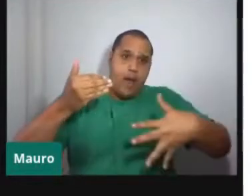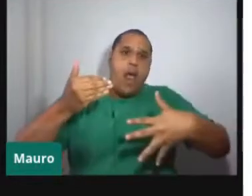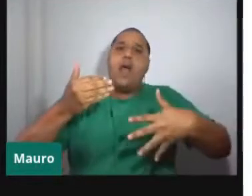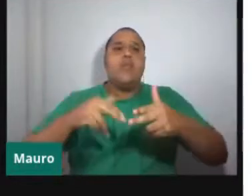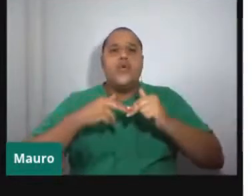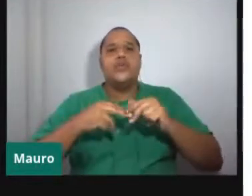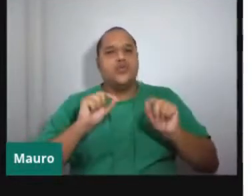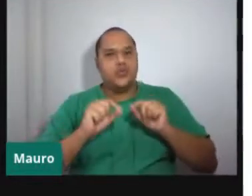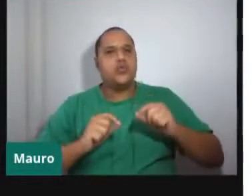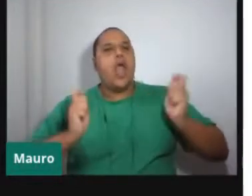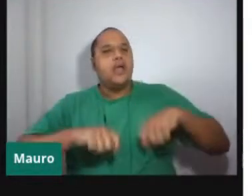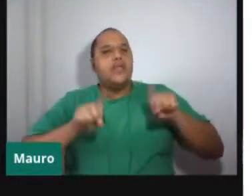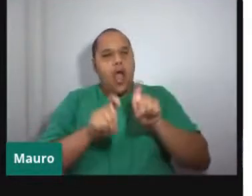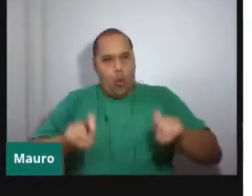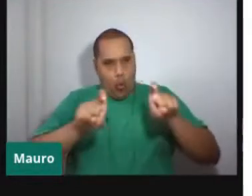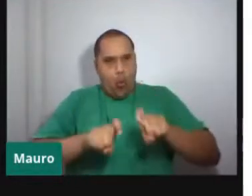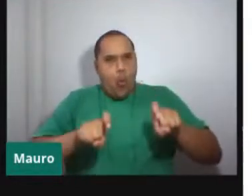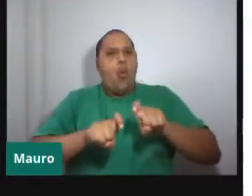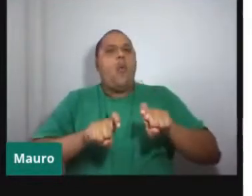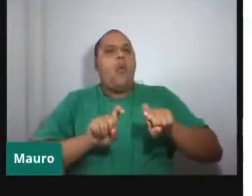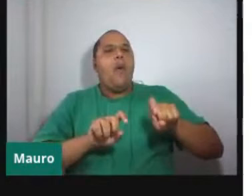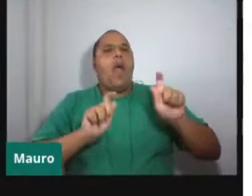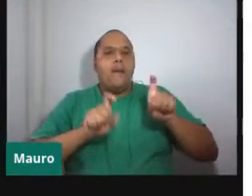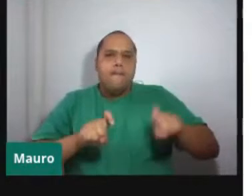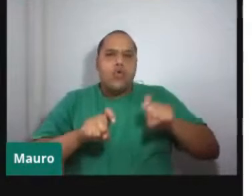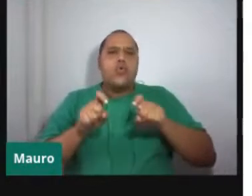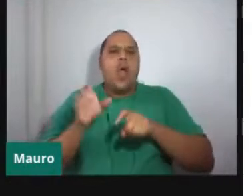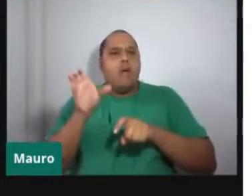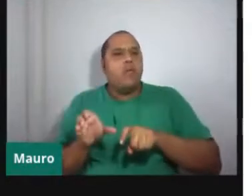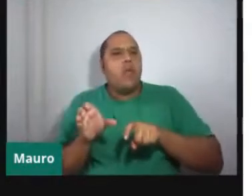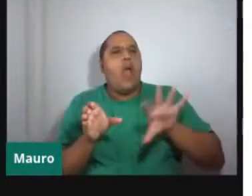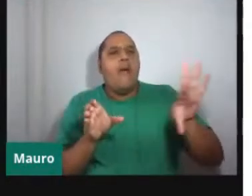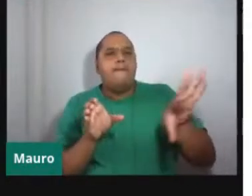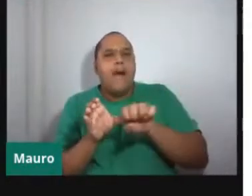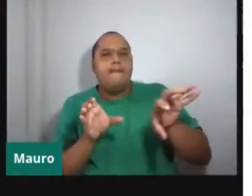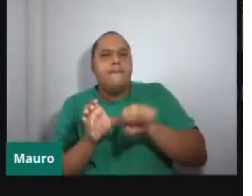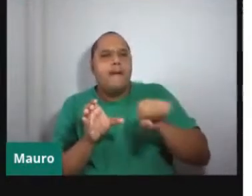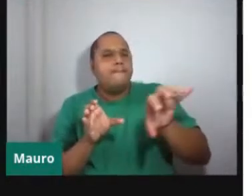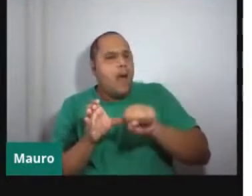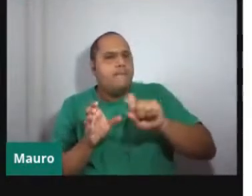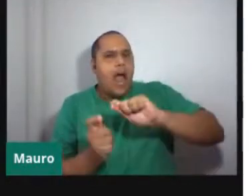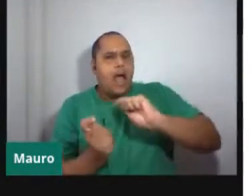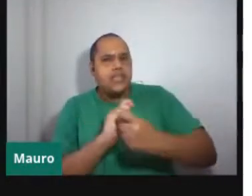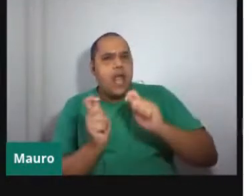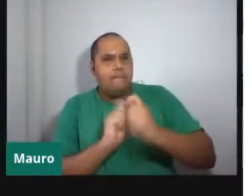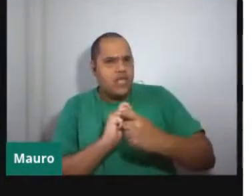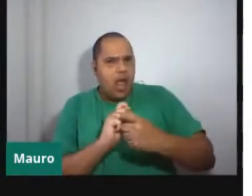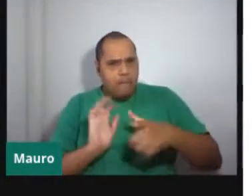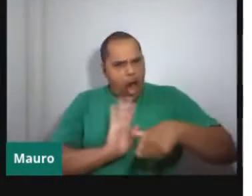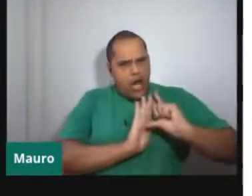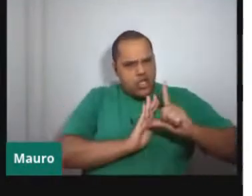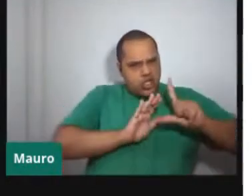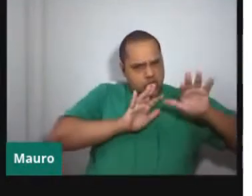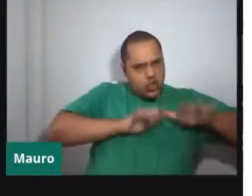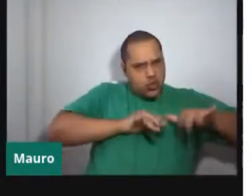dá aos computadores a habilidade de aprender sem serem explicitamente programados. Então, na verdade, a gente tem duas